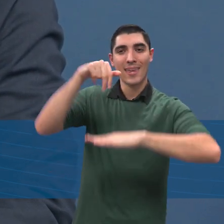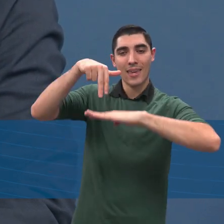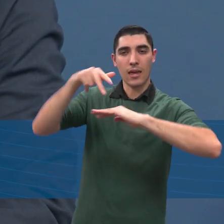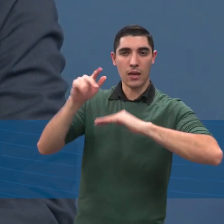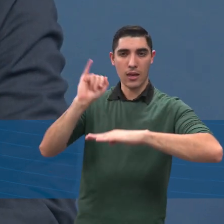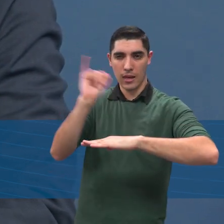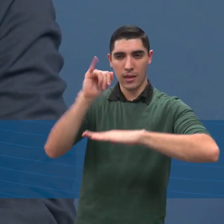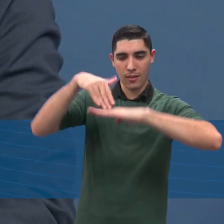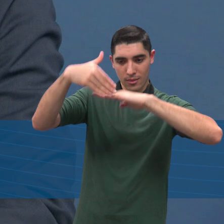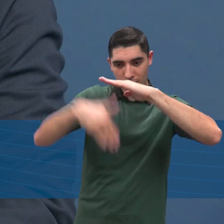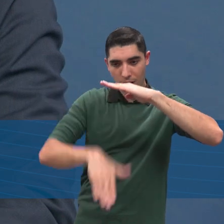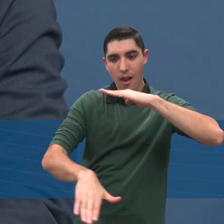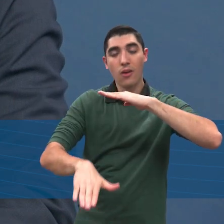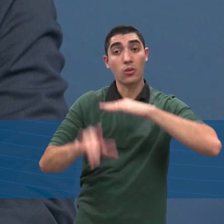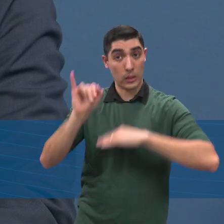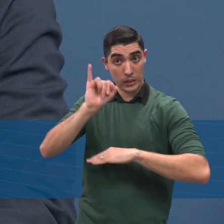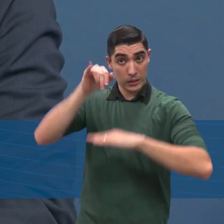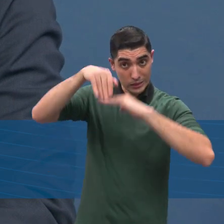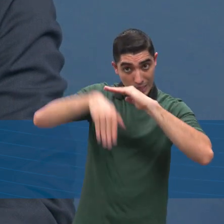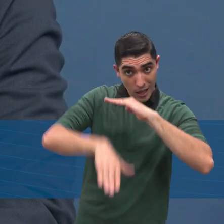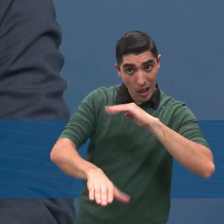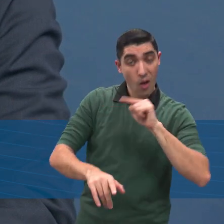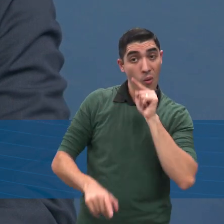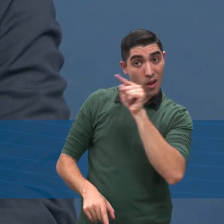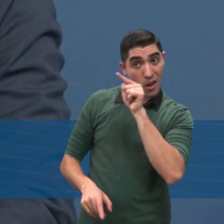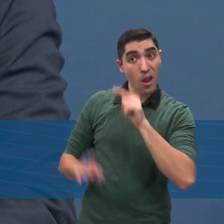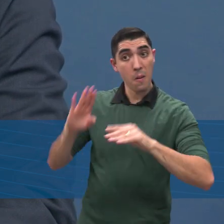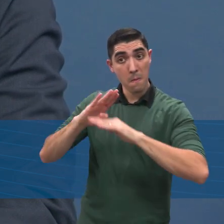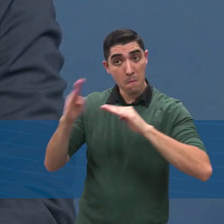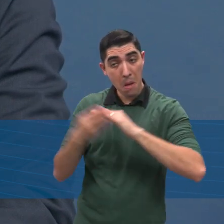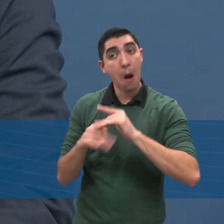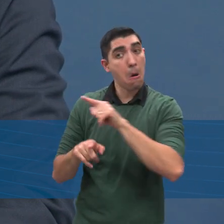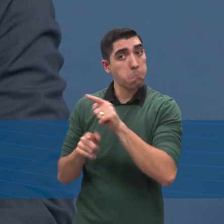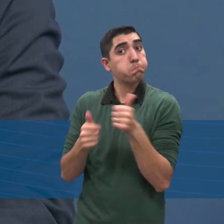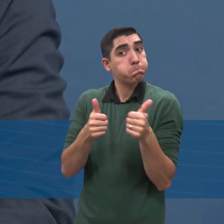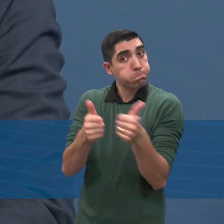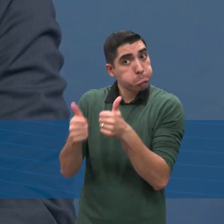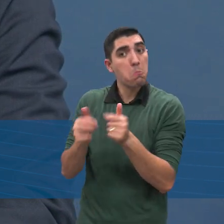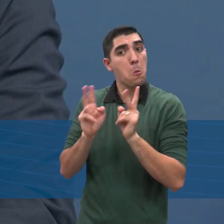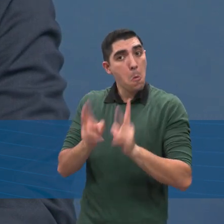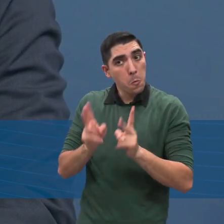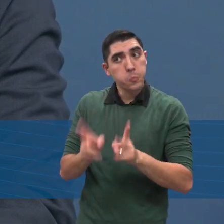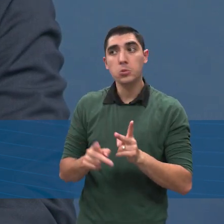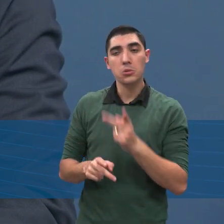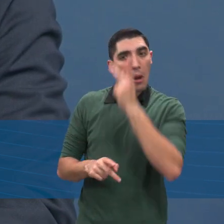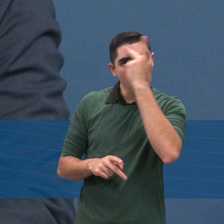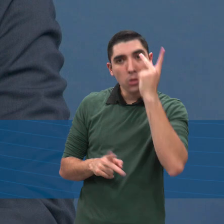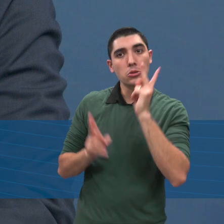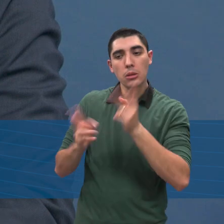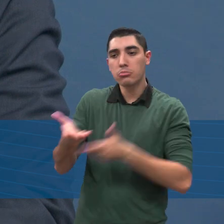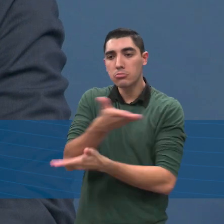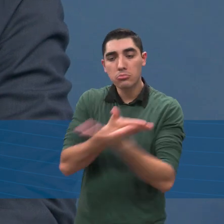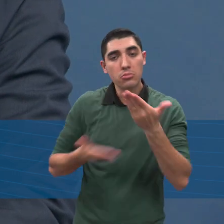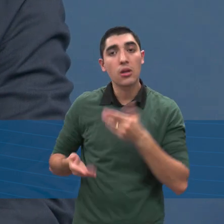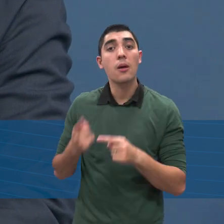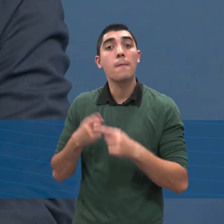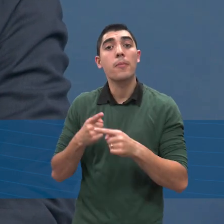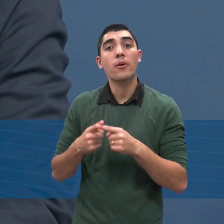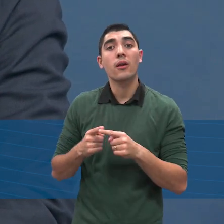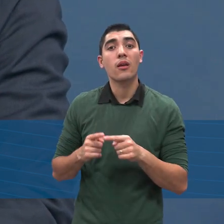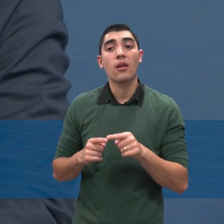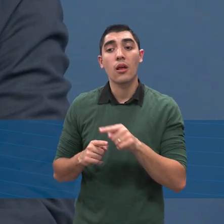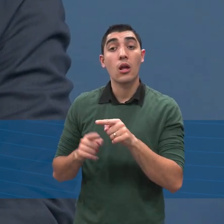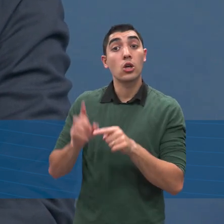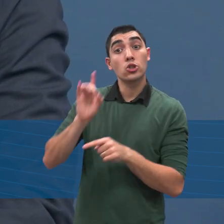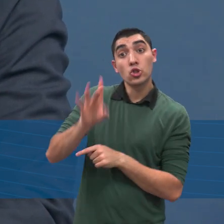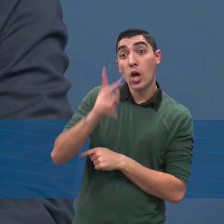Interlagos, aqui em São José, é um lugar que isso ainda permanece, porque ali não é caminho